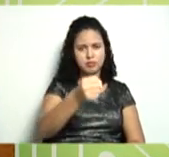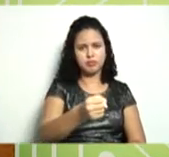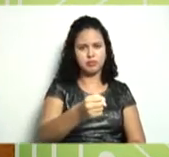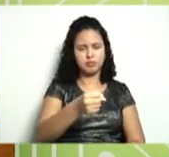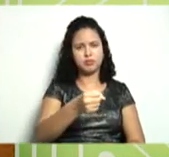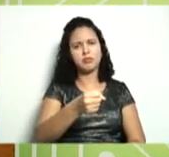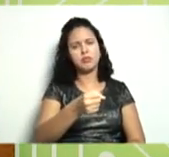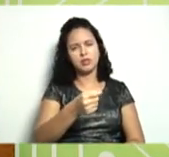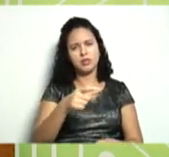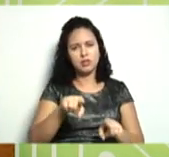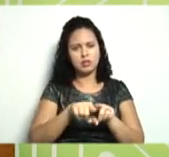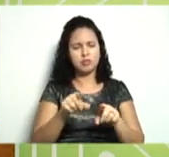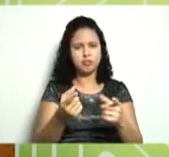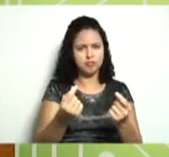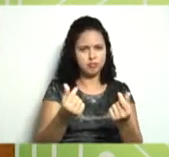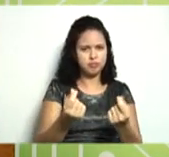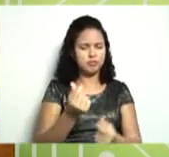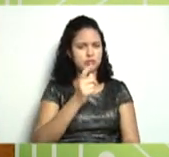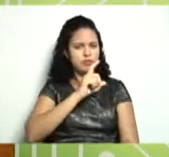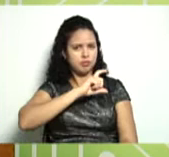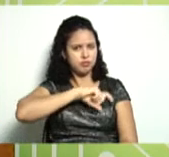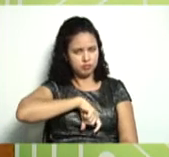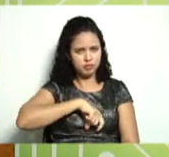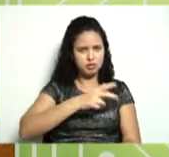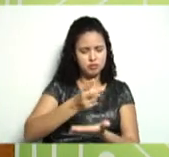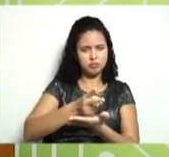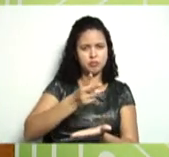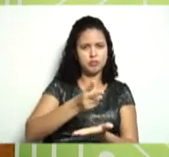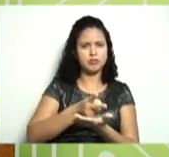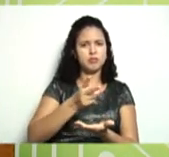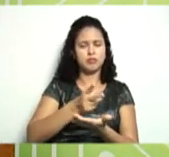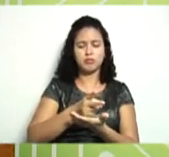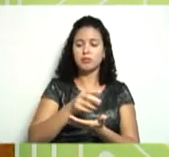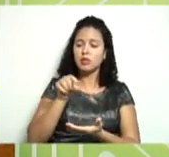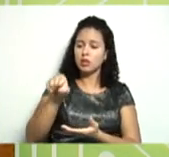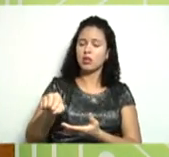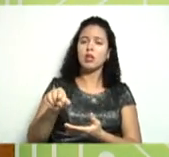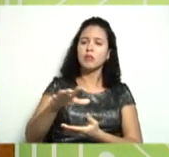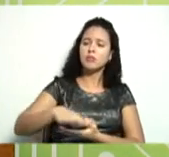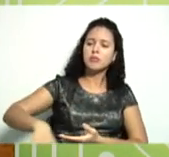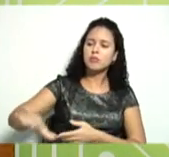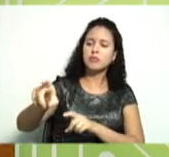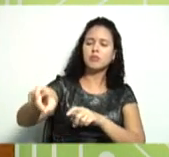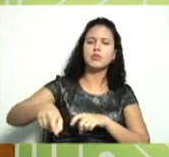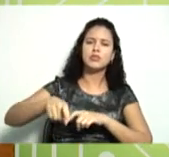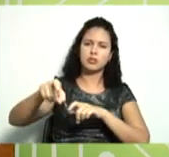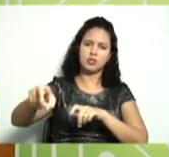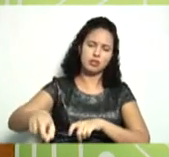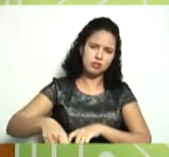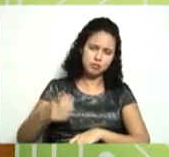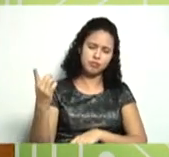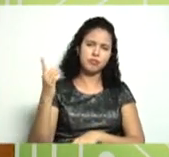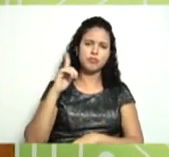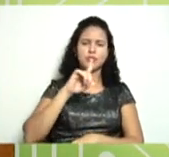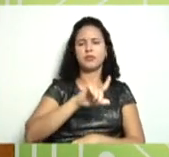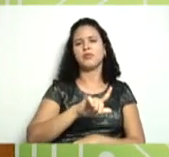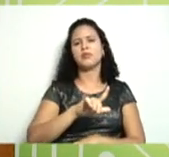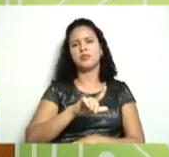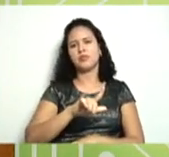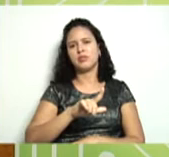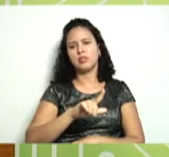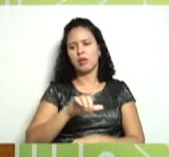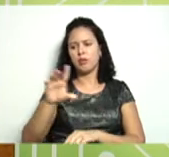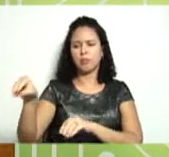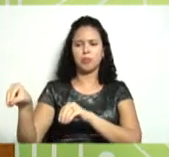a renda daqueles que querem permanecer lá no sítio, lá onde eles estão ganhando, não